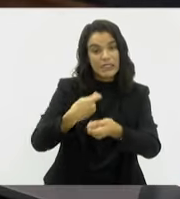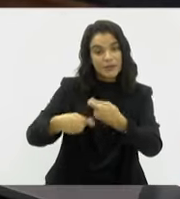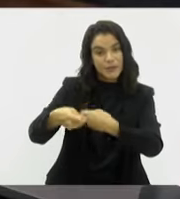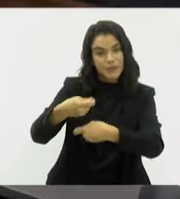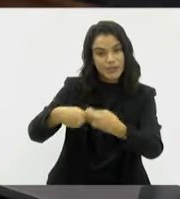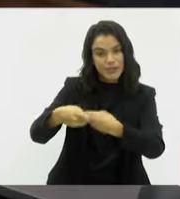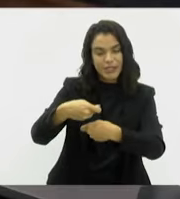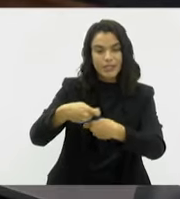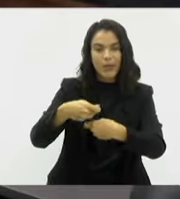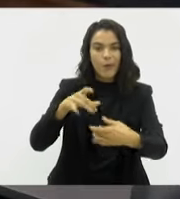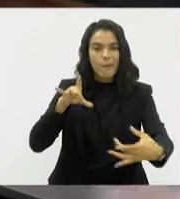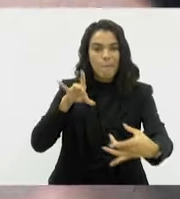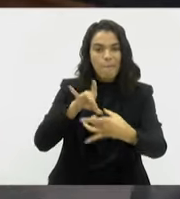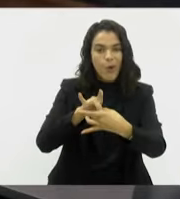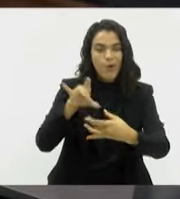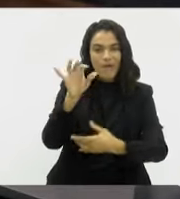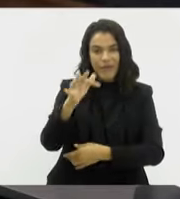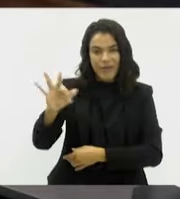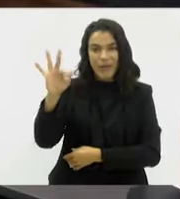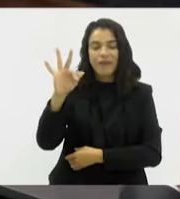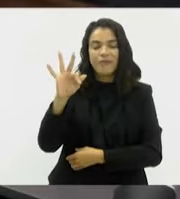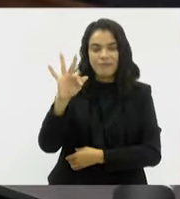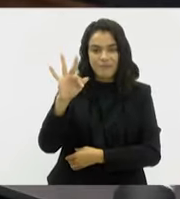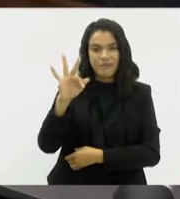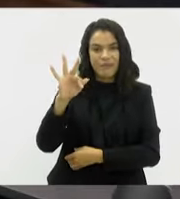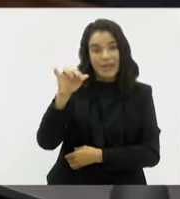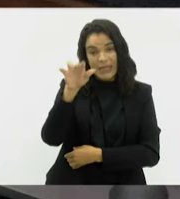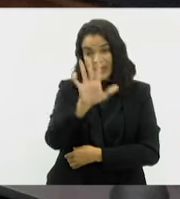enquanto ente federal. Né? Não é a lei nacional,